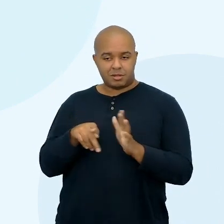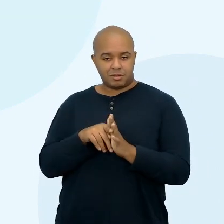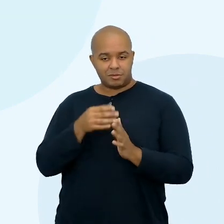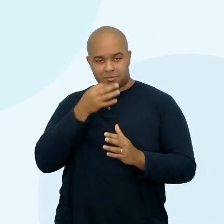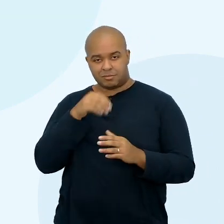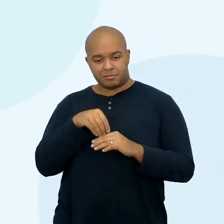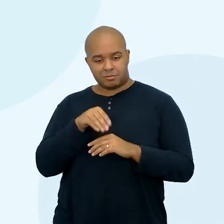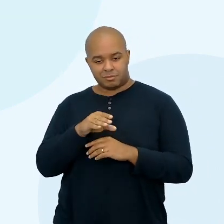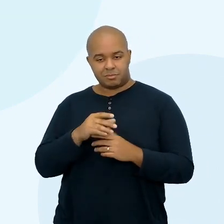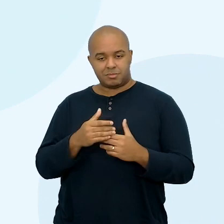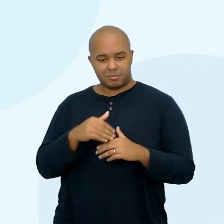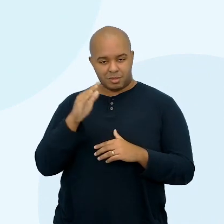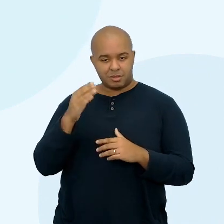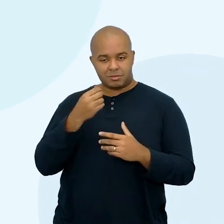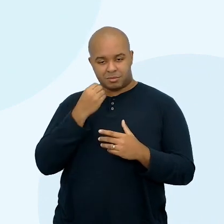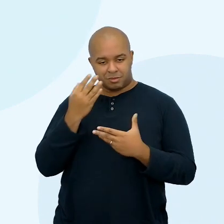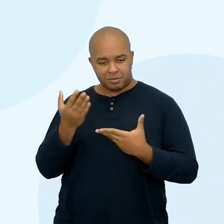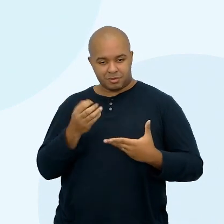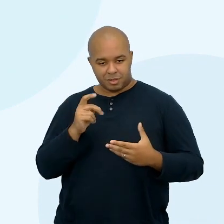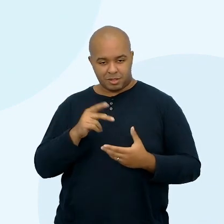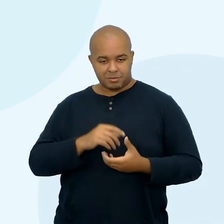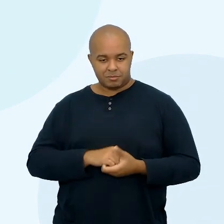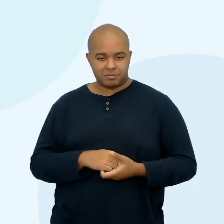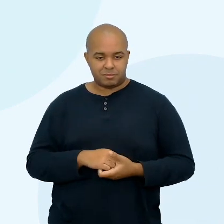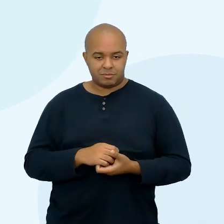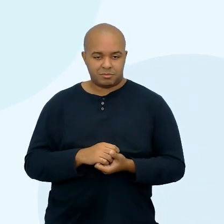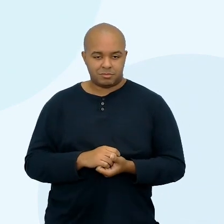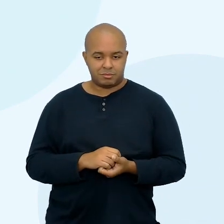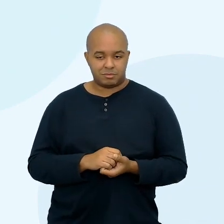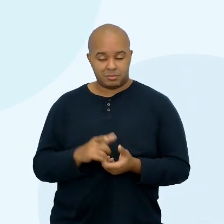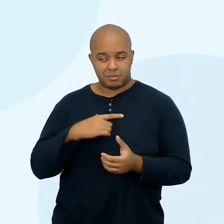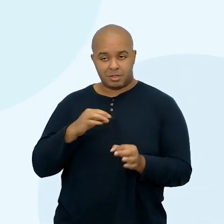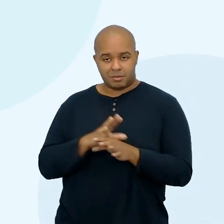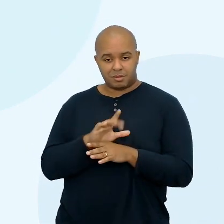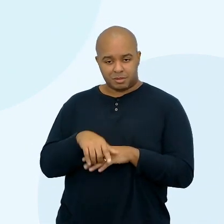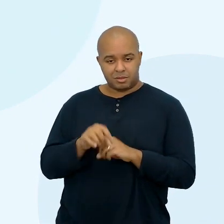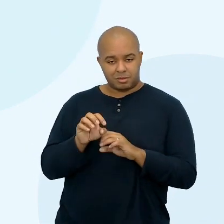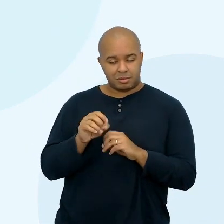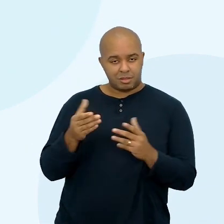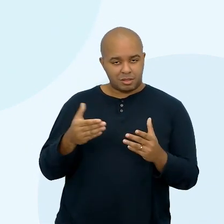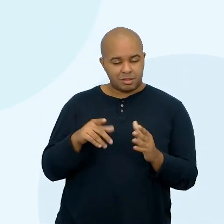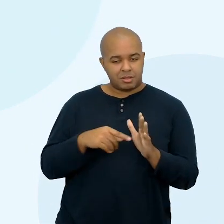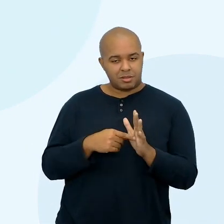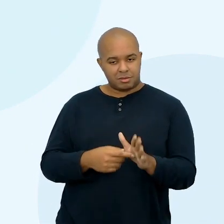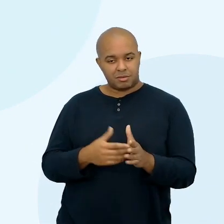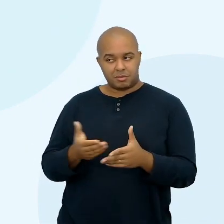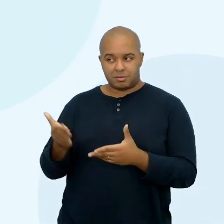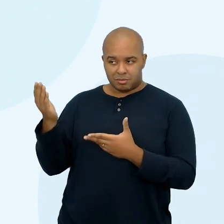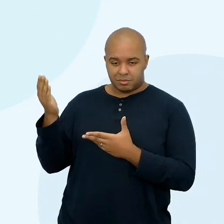esse último toque aqui do nosso slide, tá?